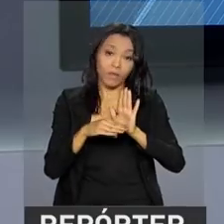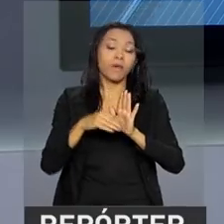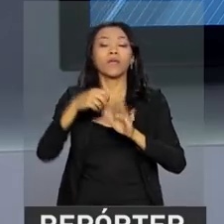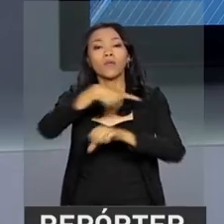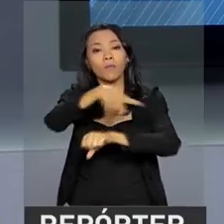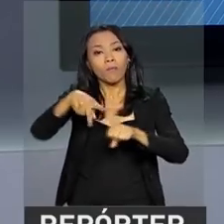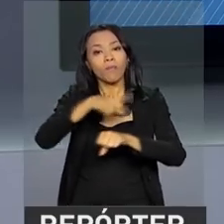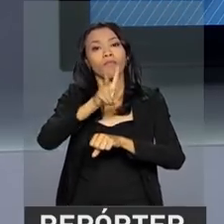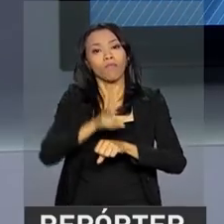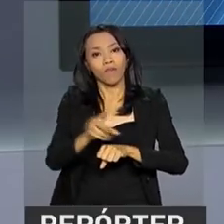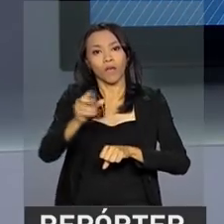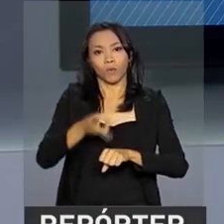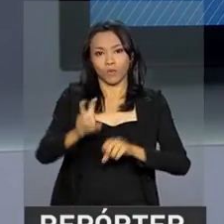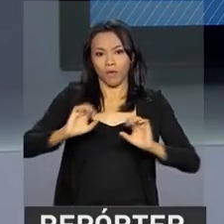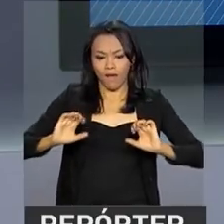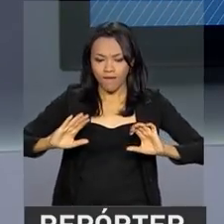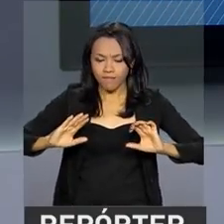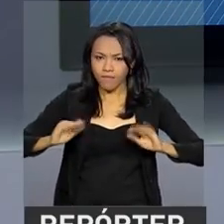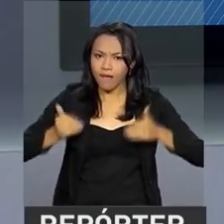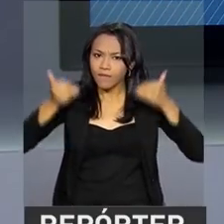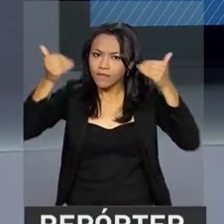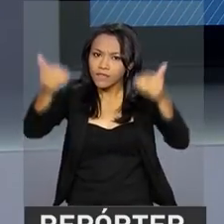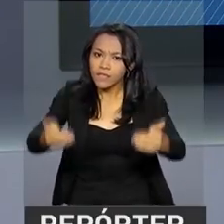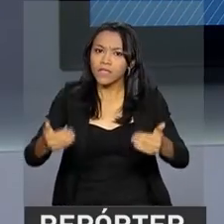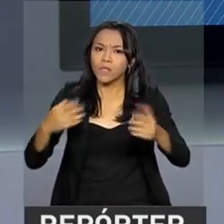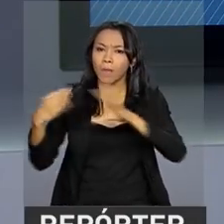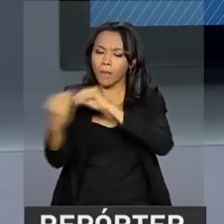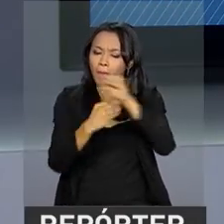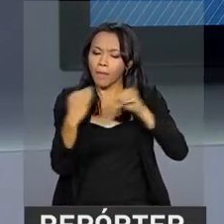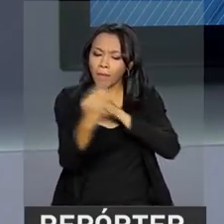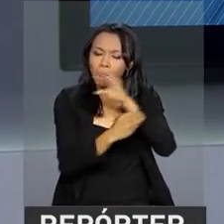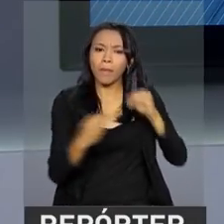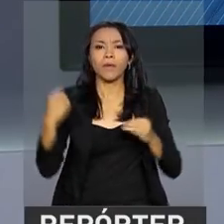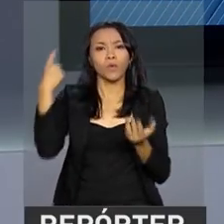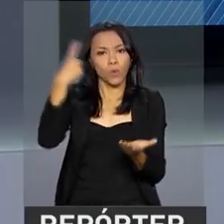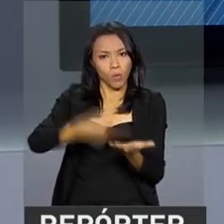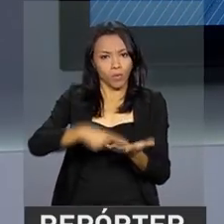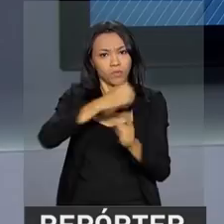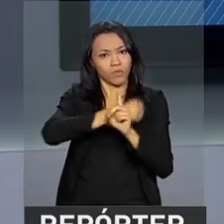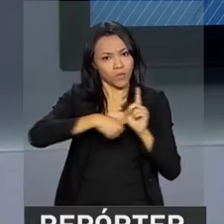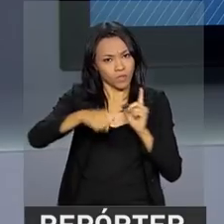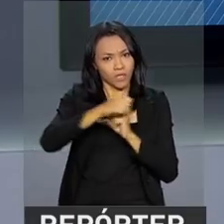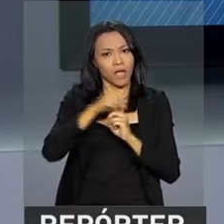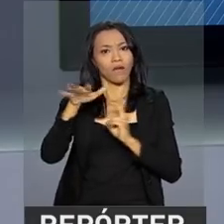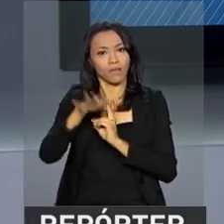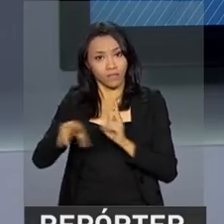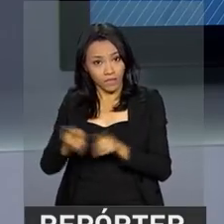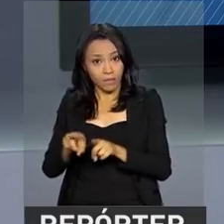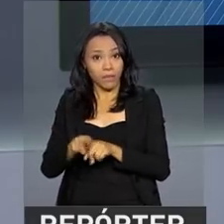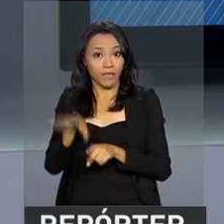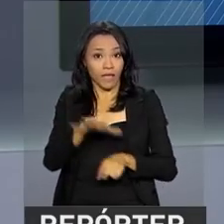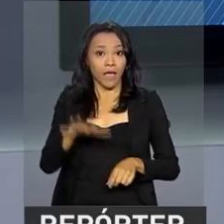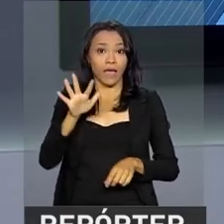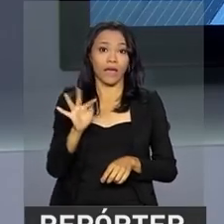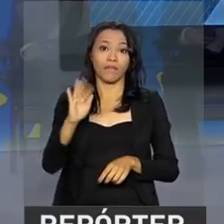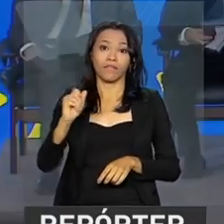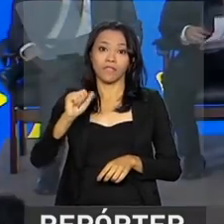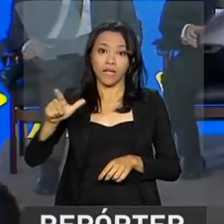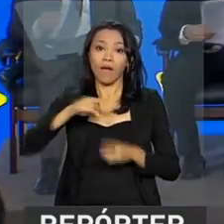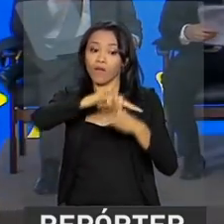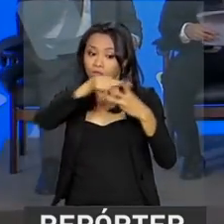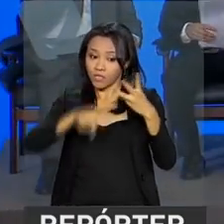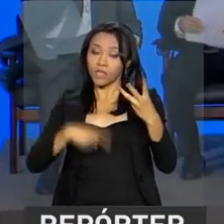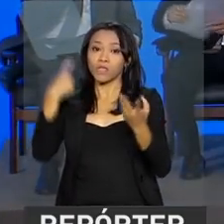continuar avançando e que dia o diálogo ea responsabilidade fiscal e social são os três compromissos do governo federal